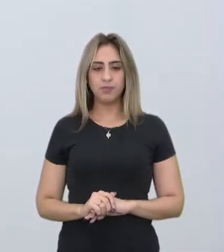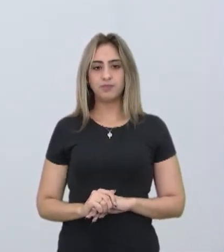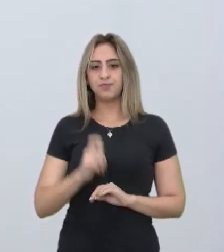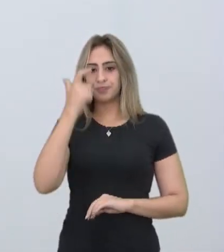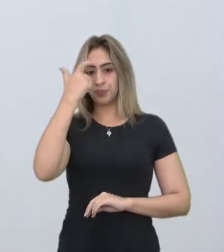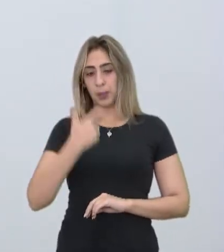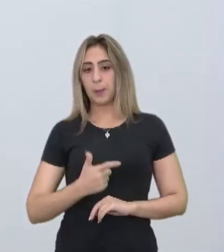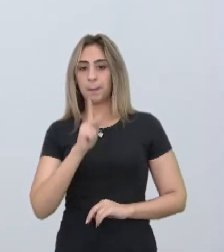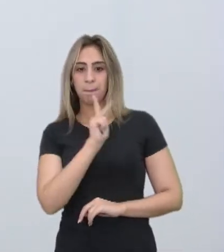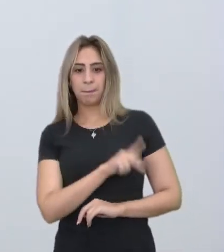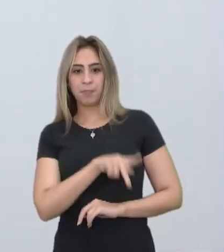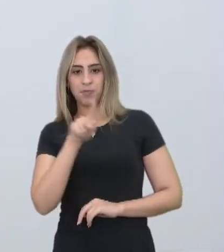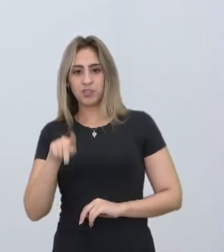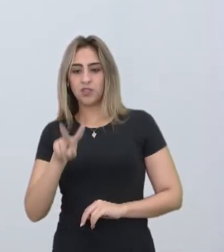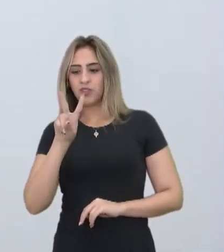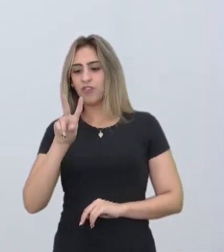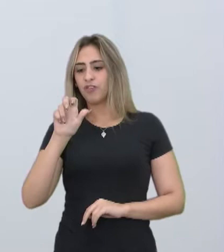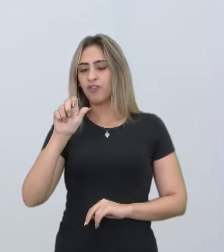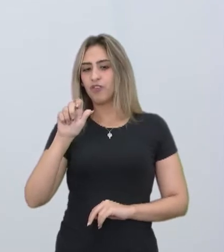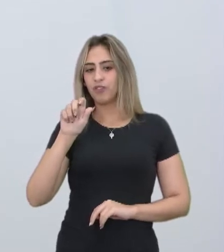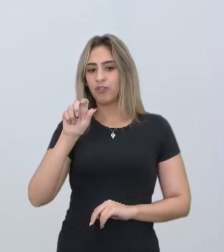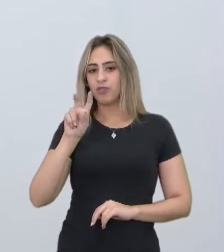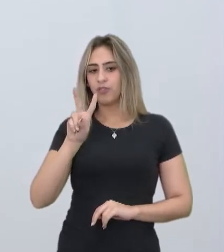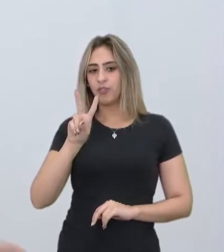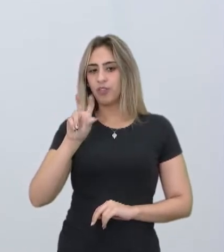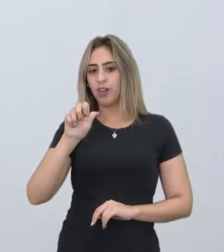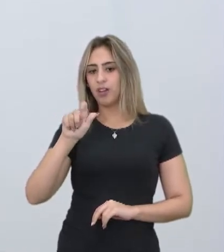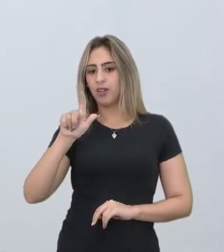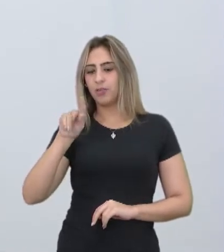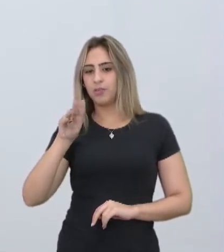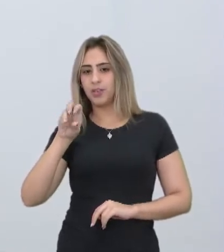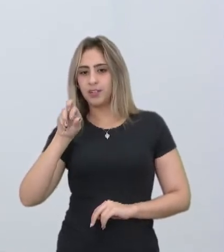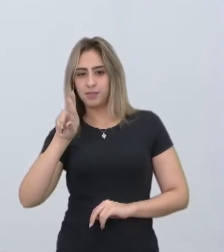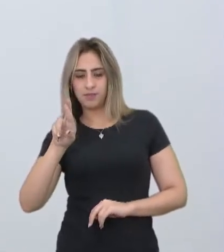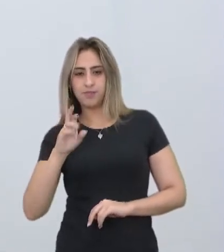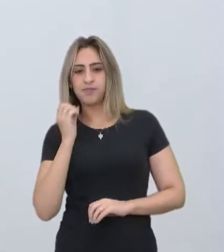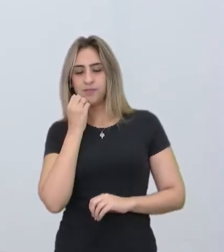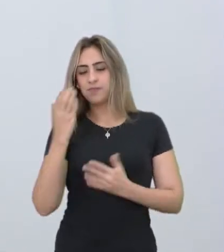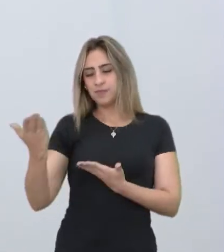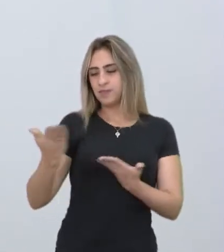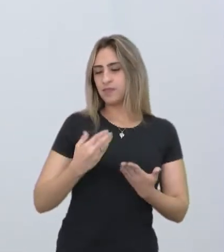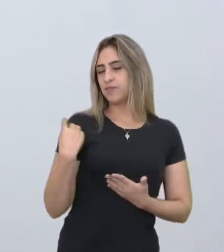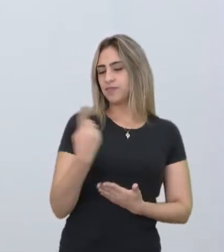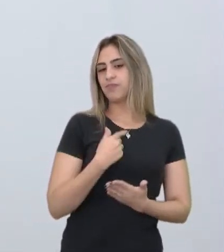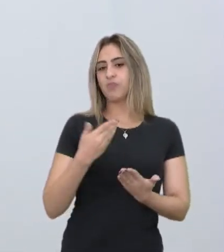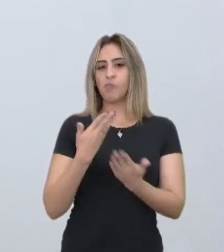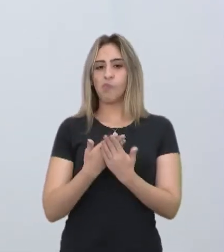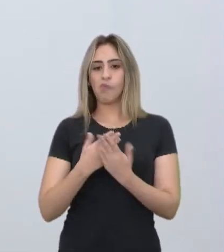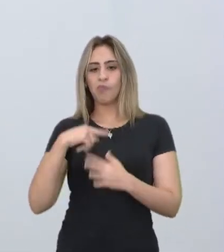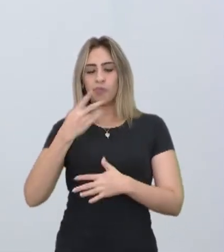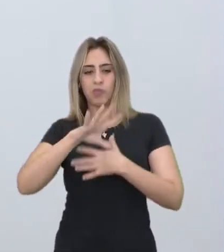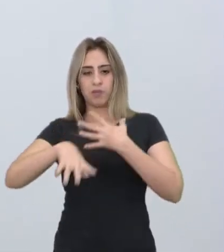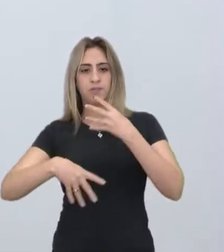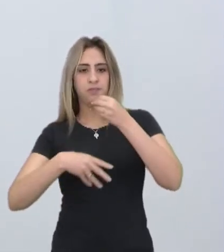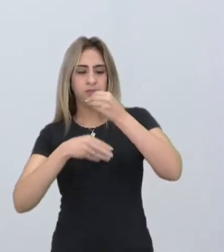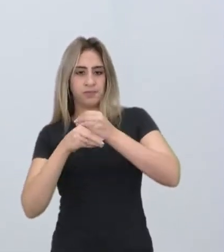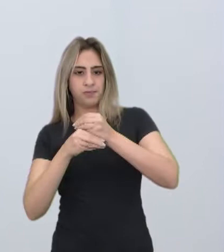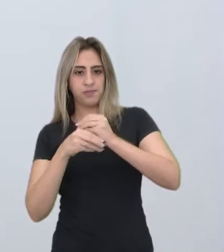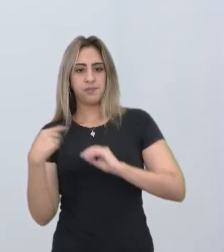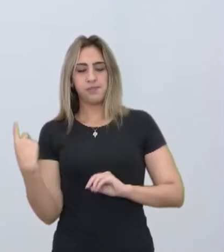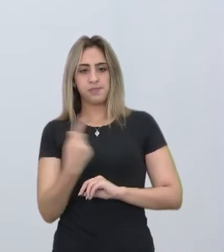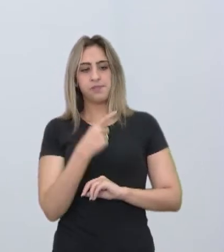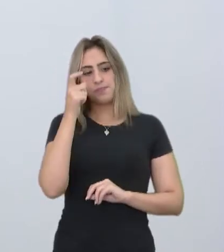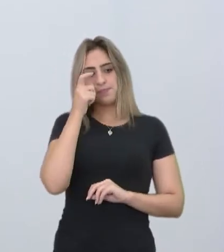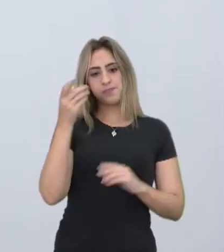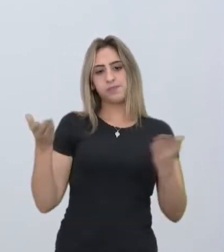o professor Valmir Frias, sejam todos muito bem-vindos aí à nossa aula desse nosso componente, né, que a gente está